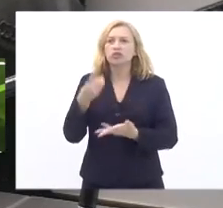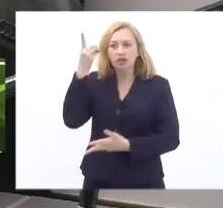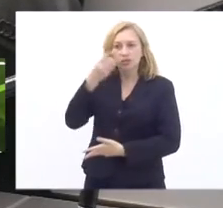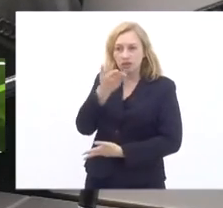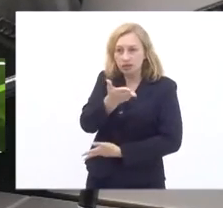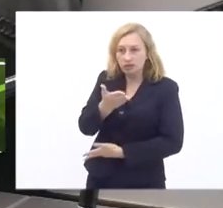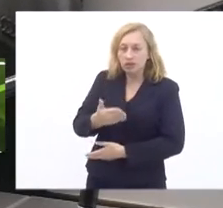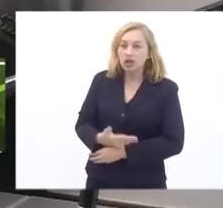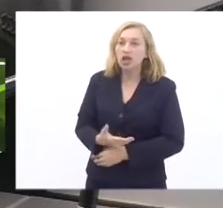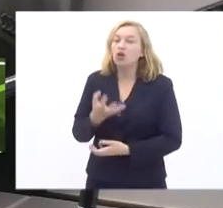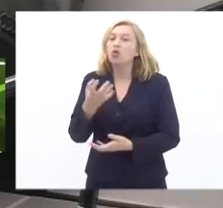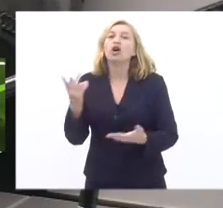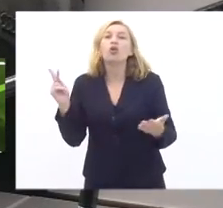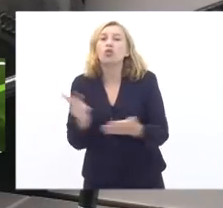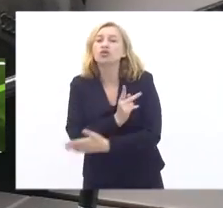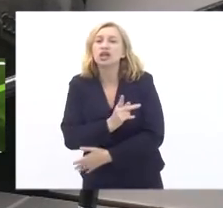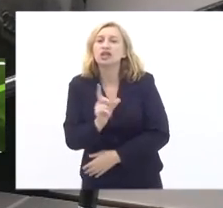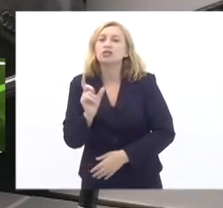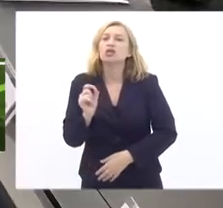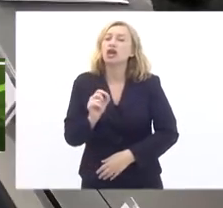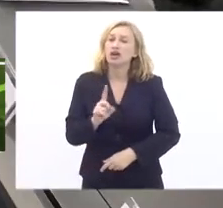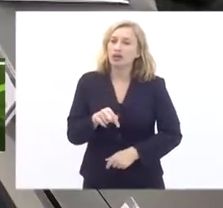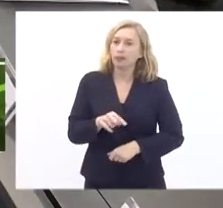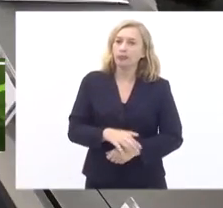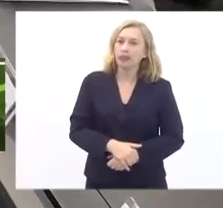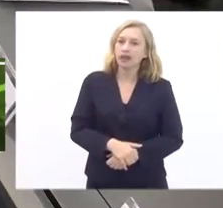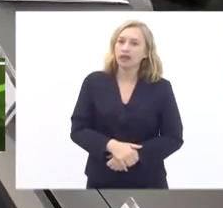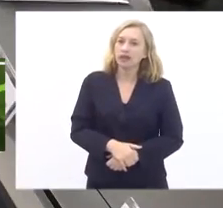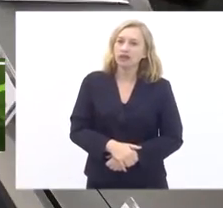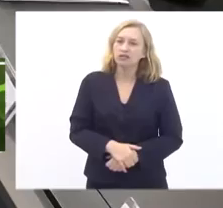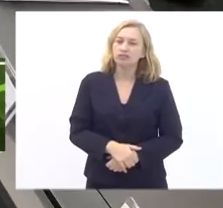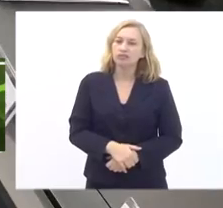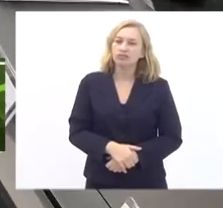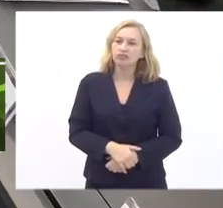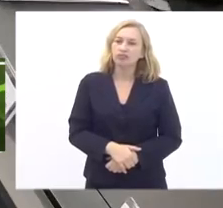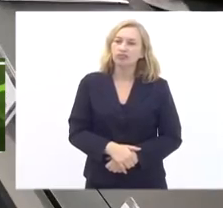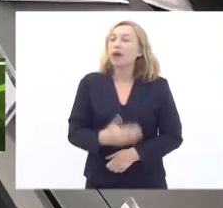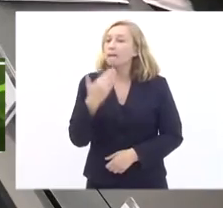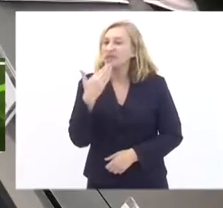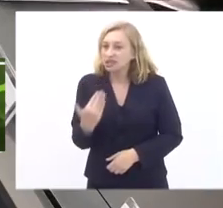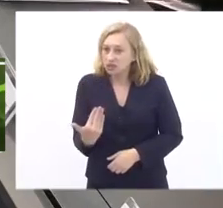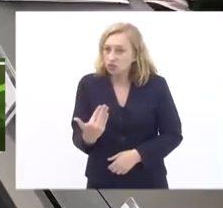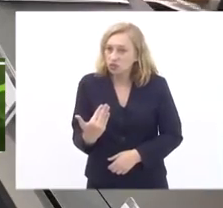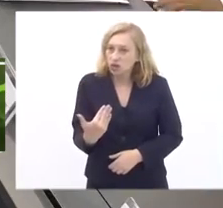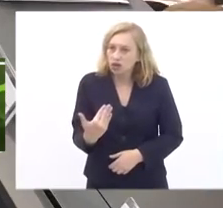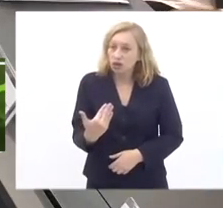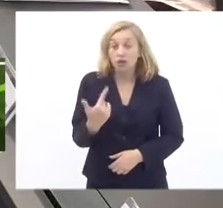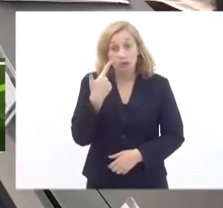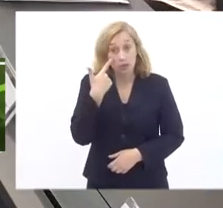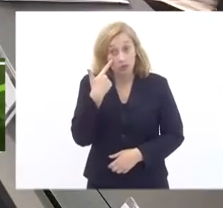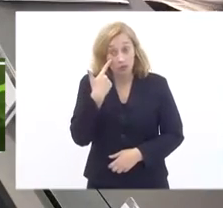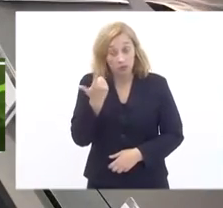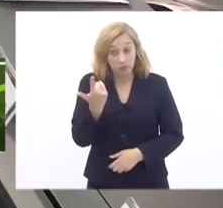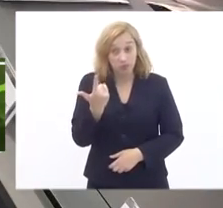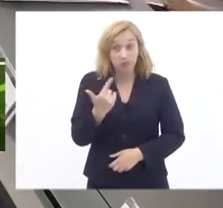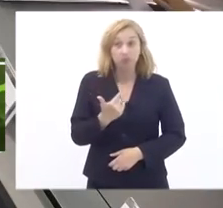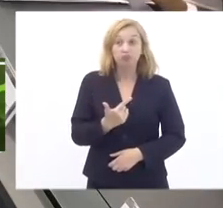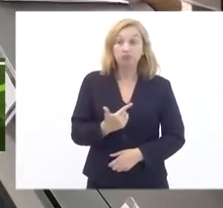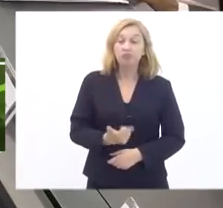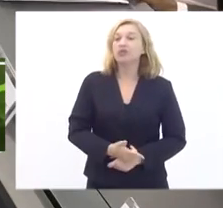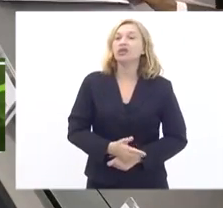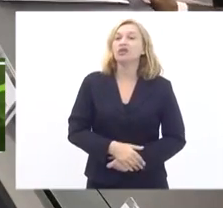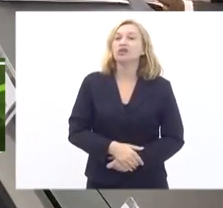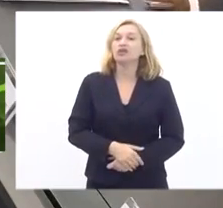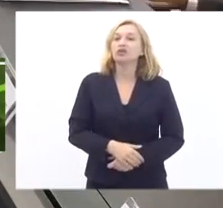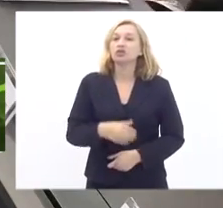Não, porque o que acontece é o seguinte. Está se pedindo, veja bem, a questão